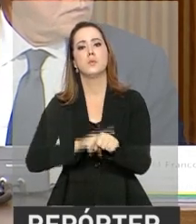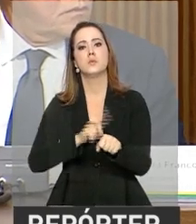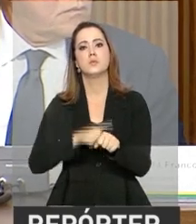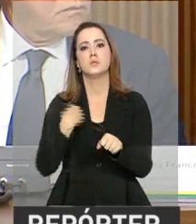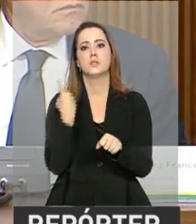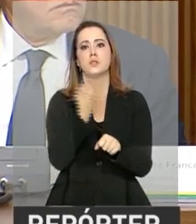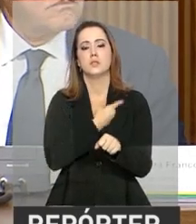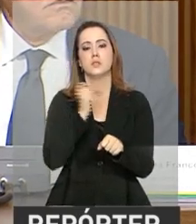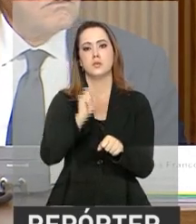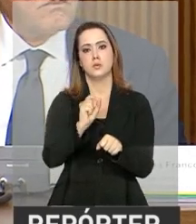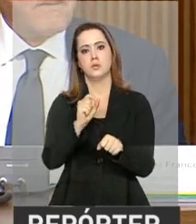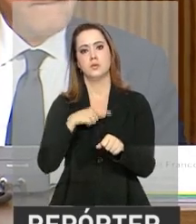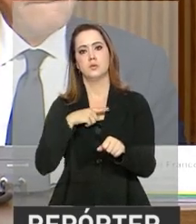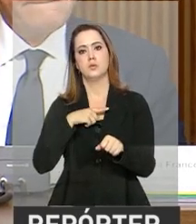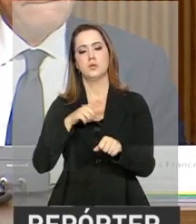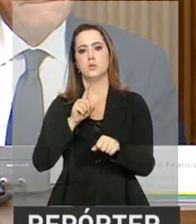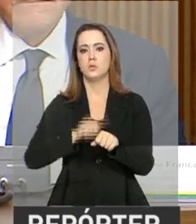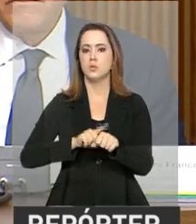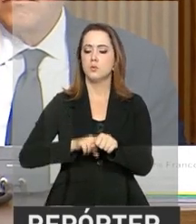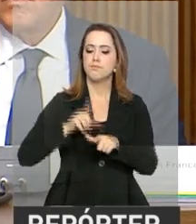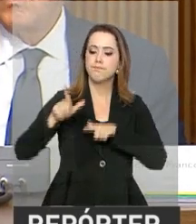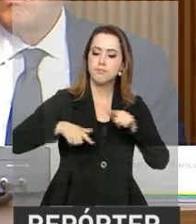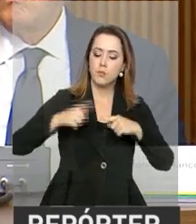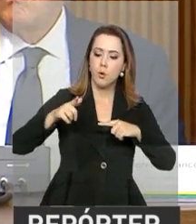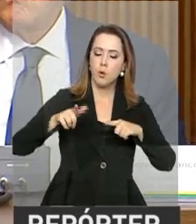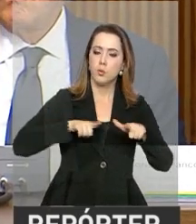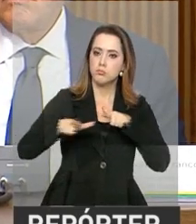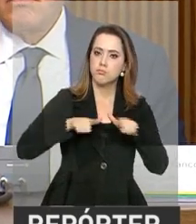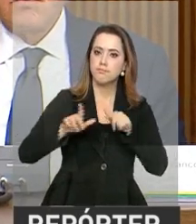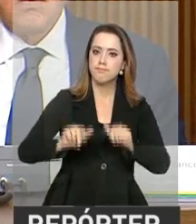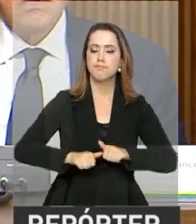atividade bastante expressiva